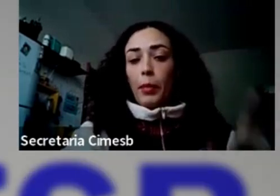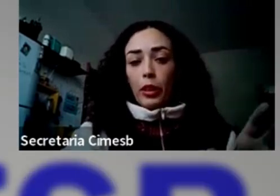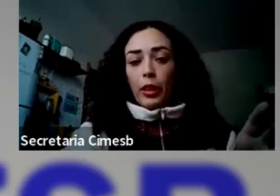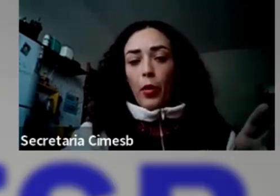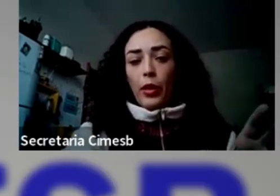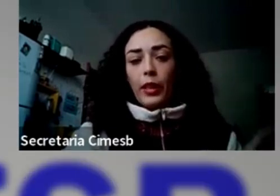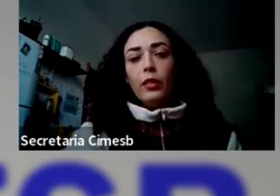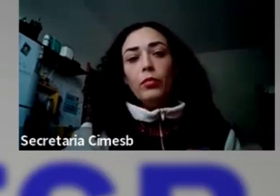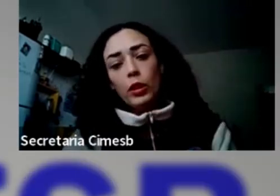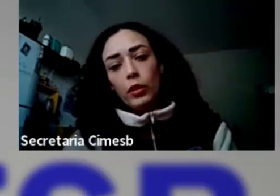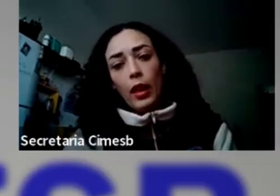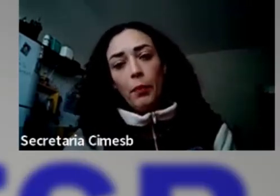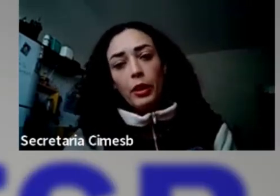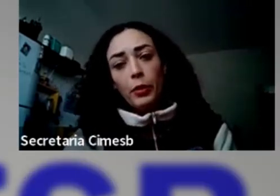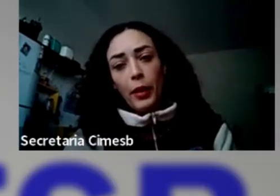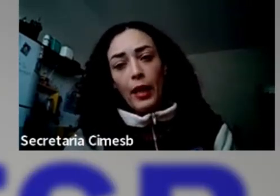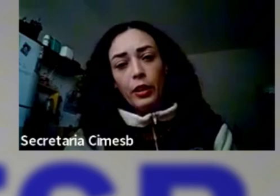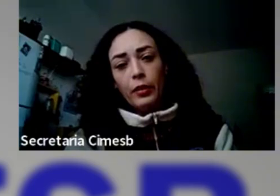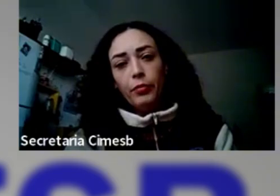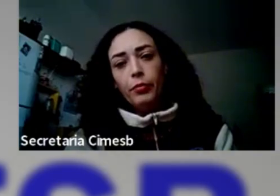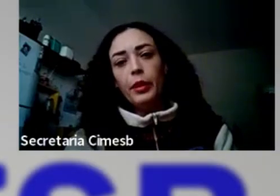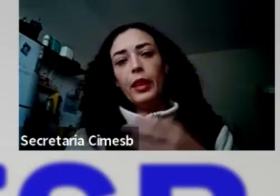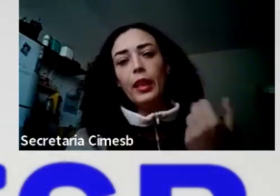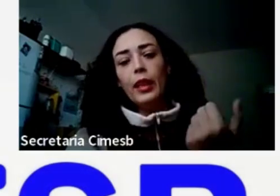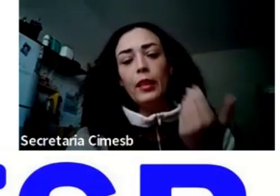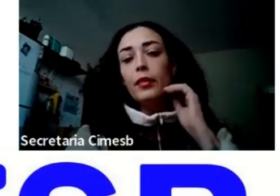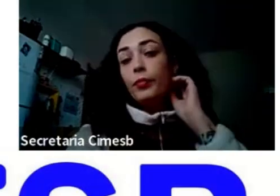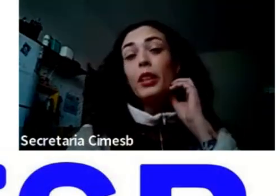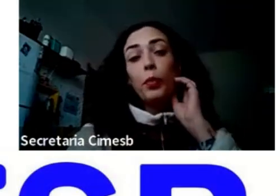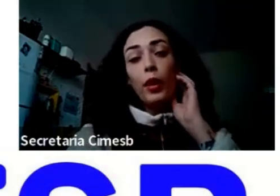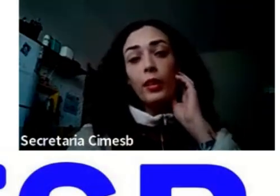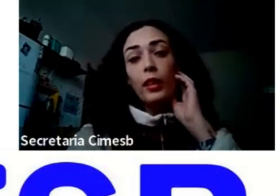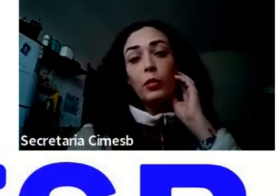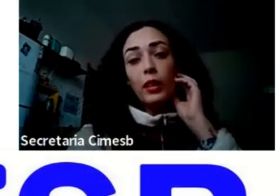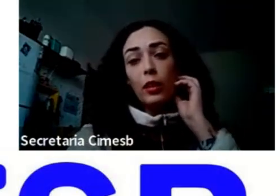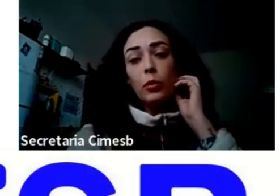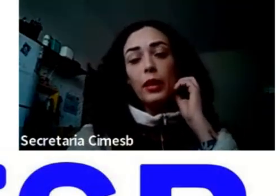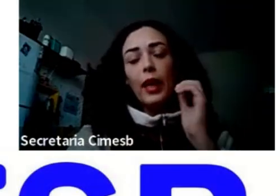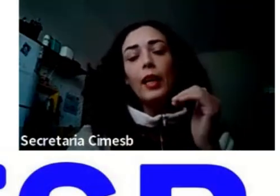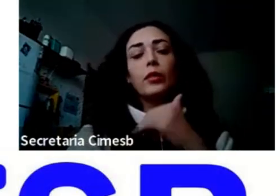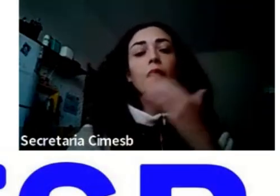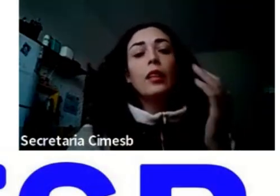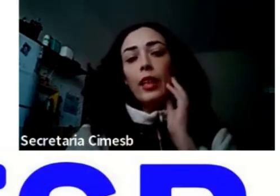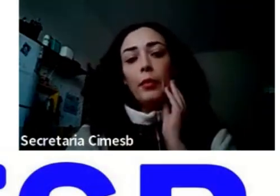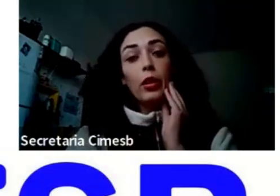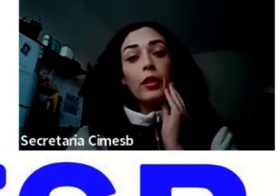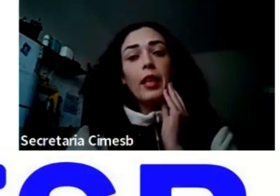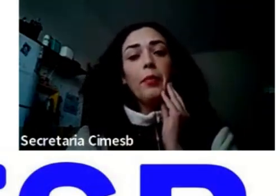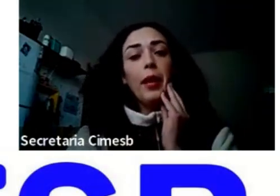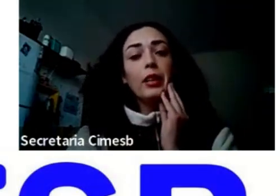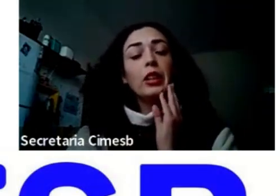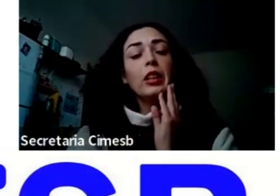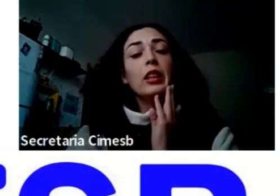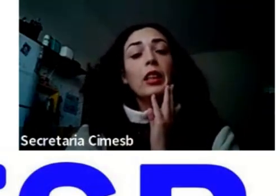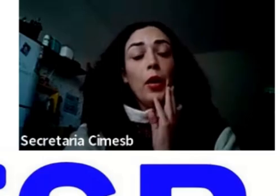tanto com a parte teórica quanto com a parte prática, porque muitas pós-graduação no mercado, a gente sabe que só